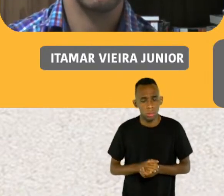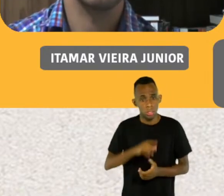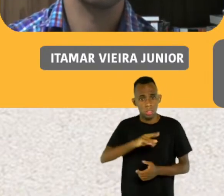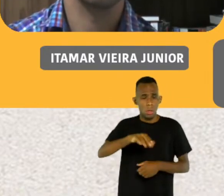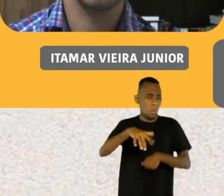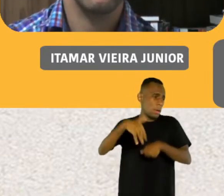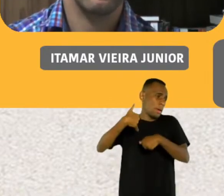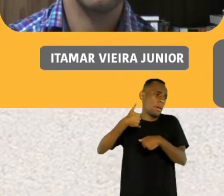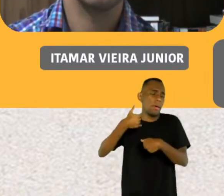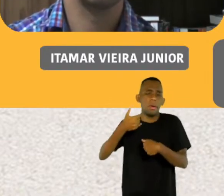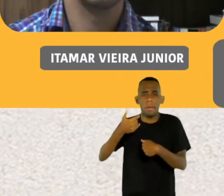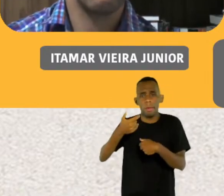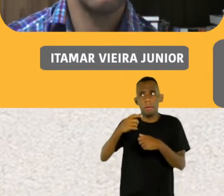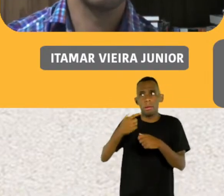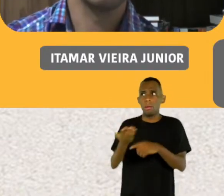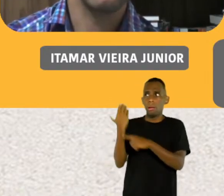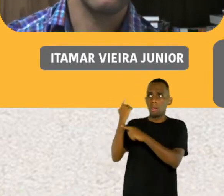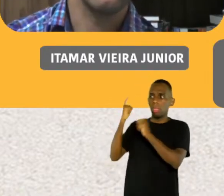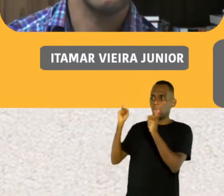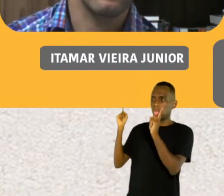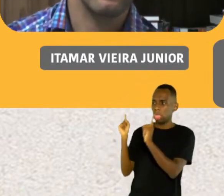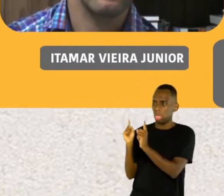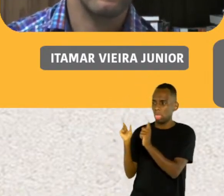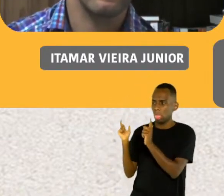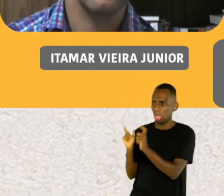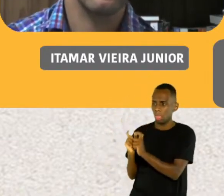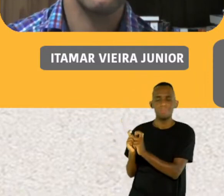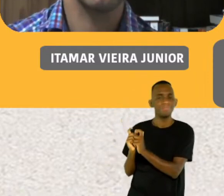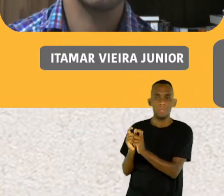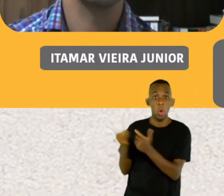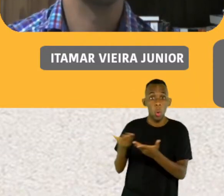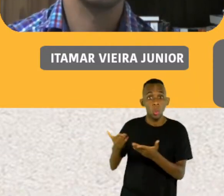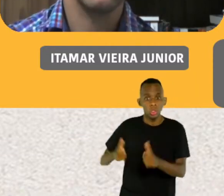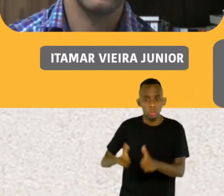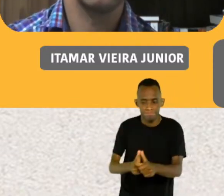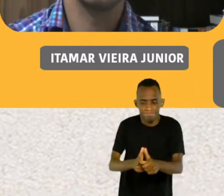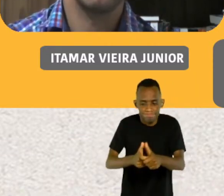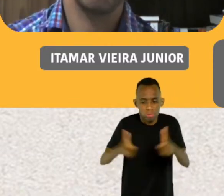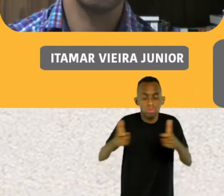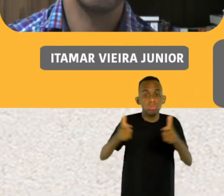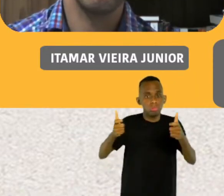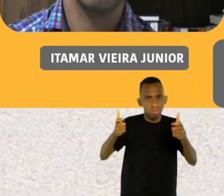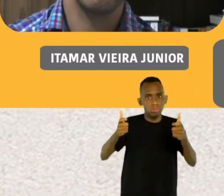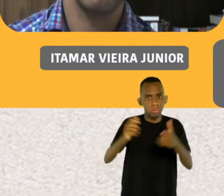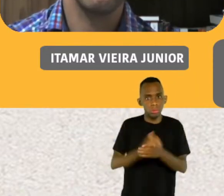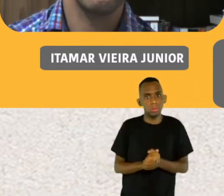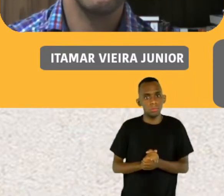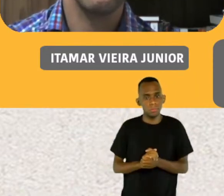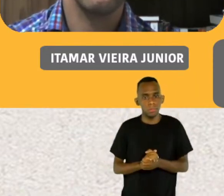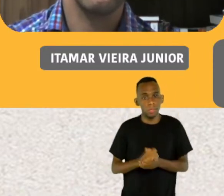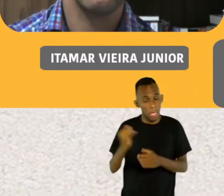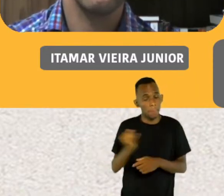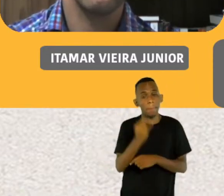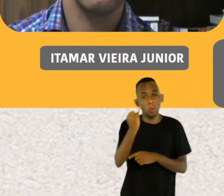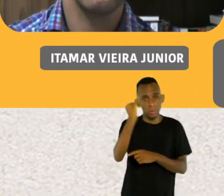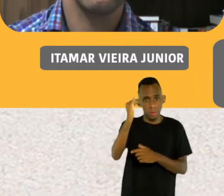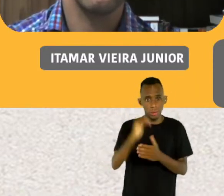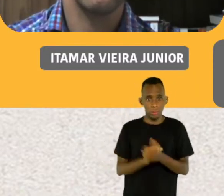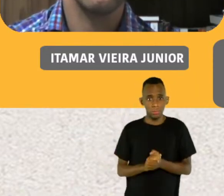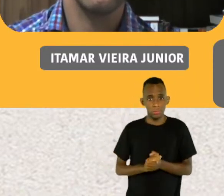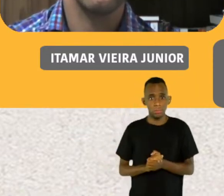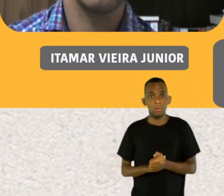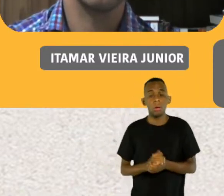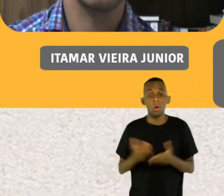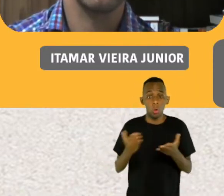pequena minoria que sempre teve. Aí você tem coisas... Nós temos uma uma coisa em comum.